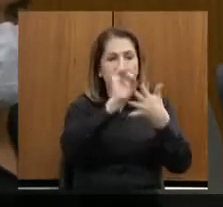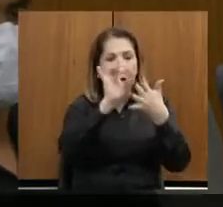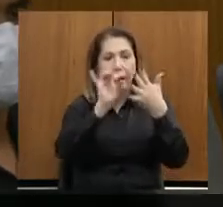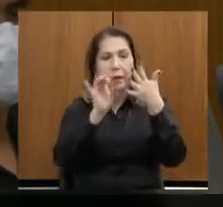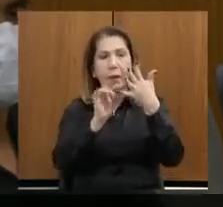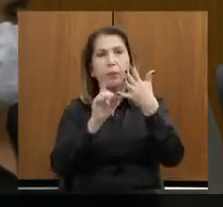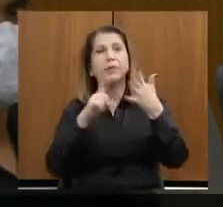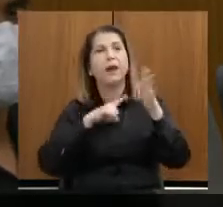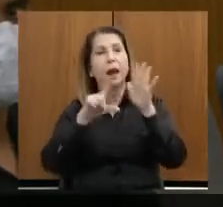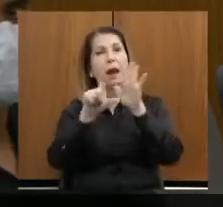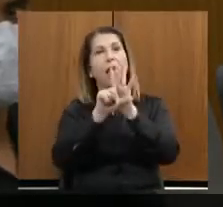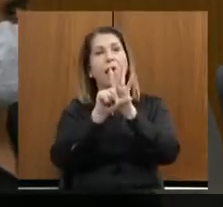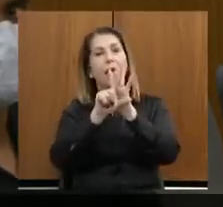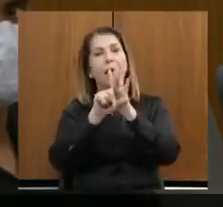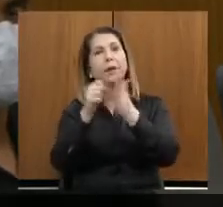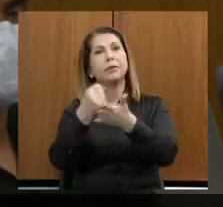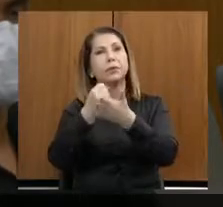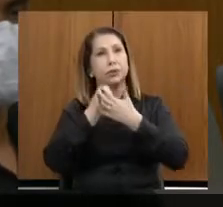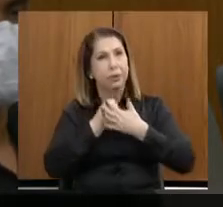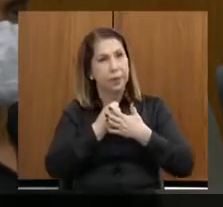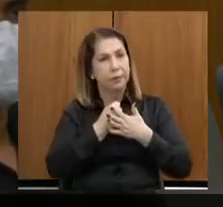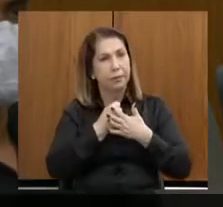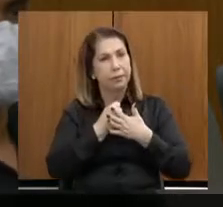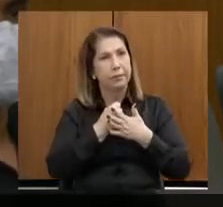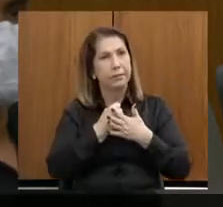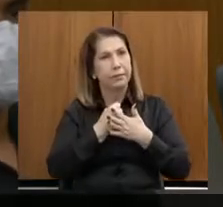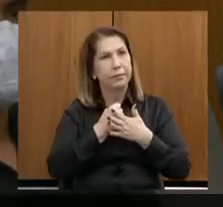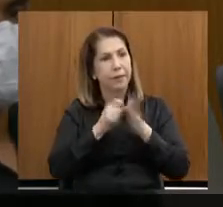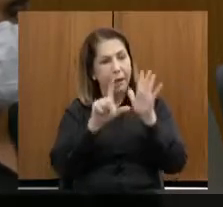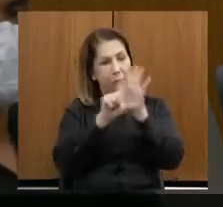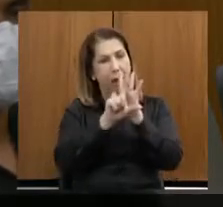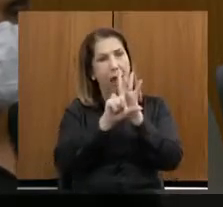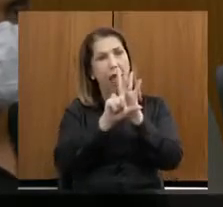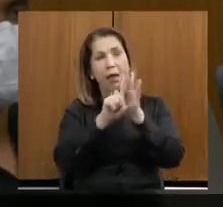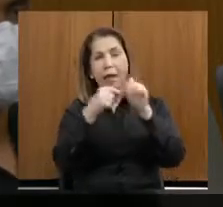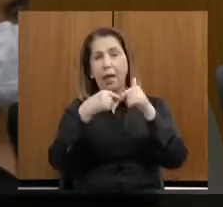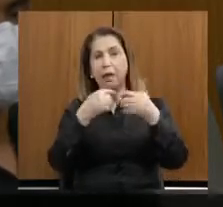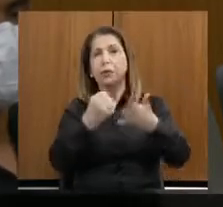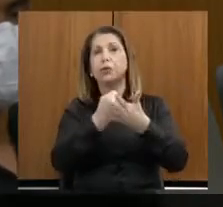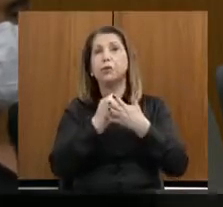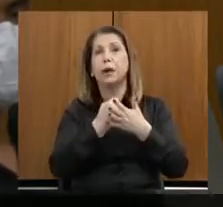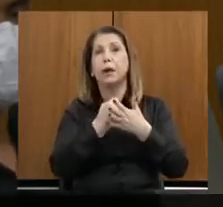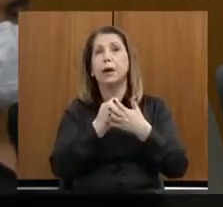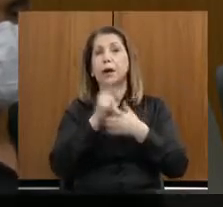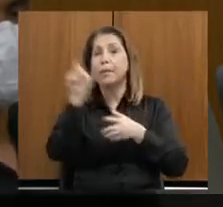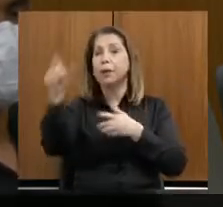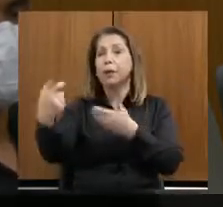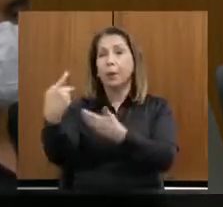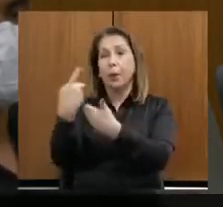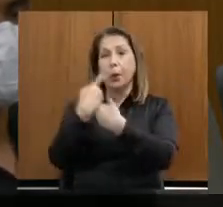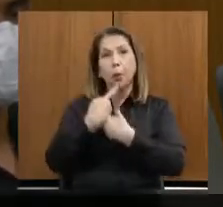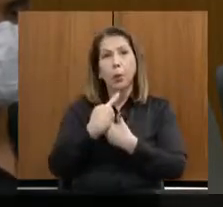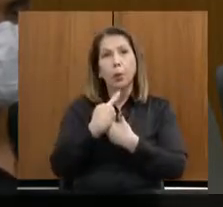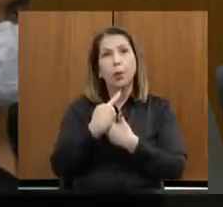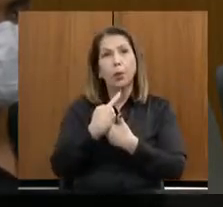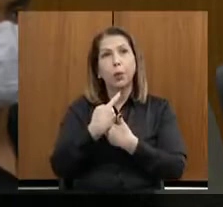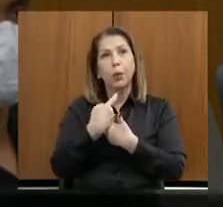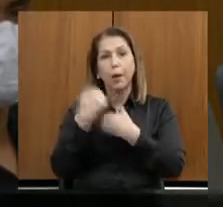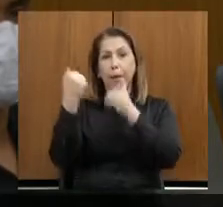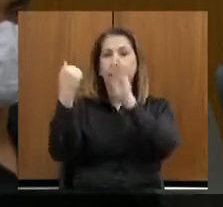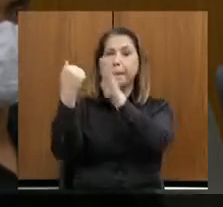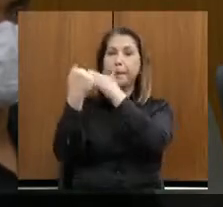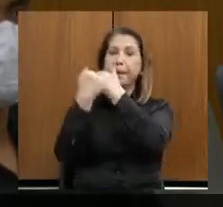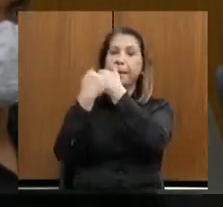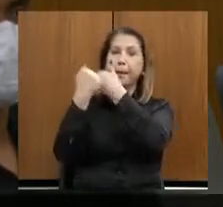nos beneficiamos dela e para que possamos beneficiar a quem nos procura até embate no